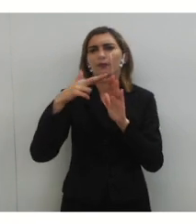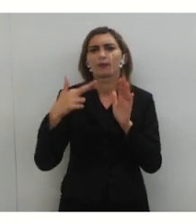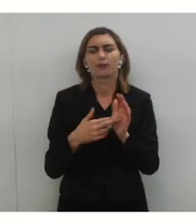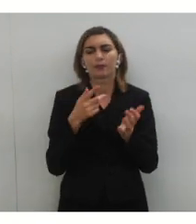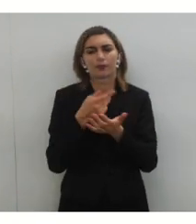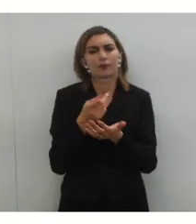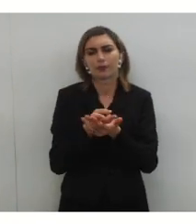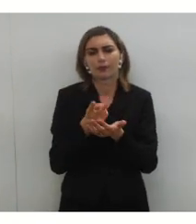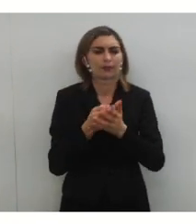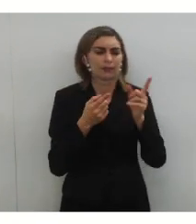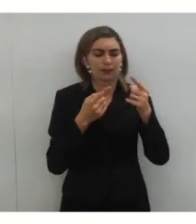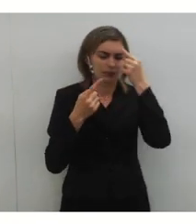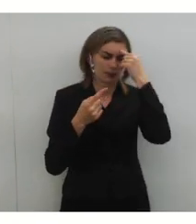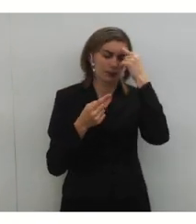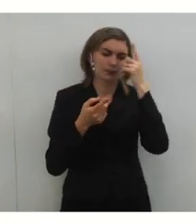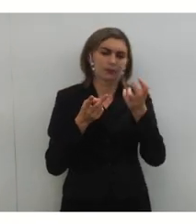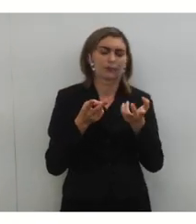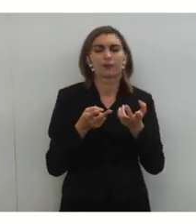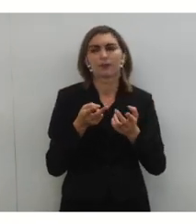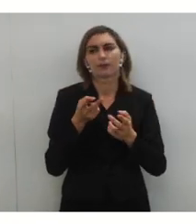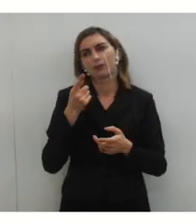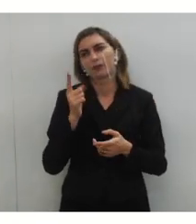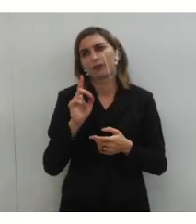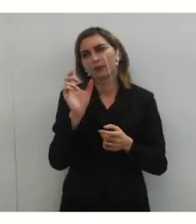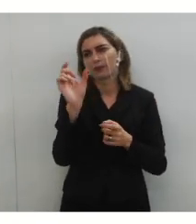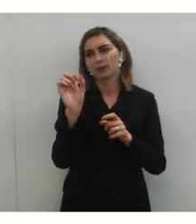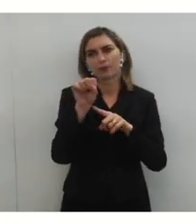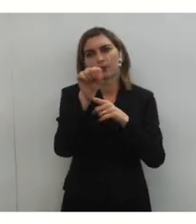né, você ficar pensando o seguinte, o